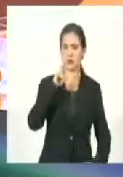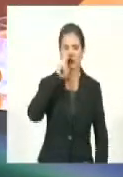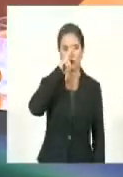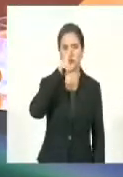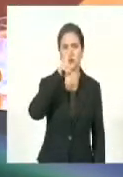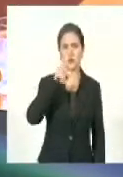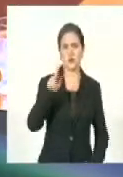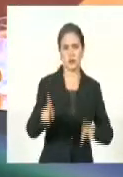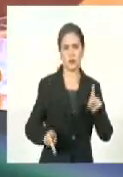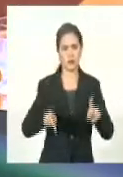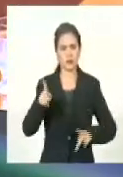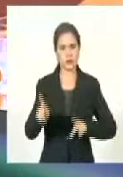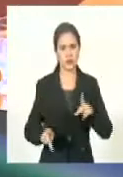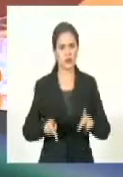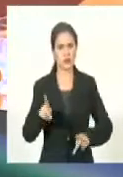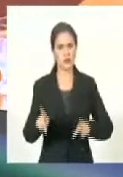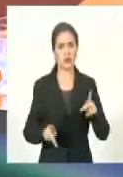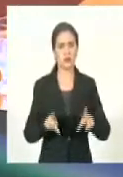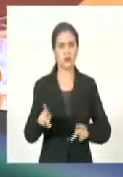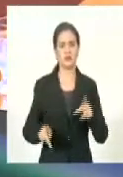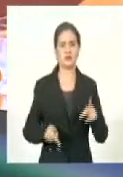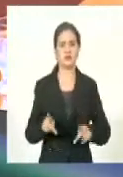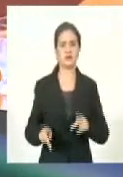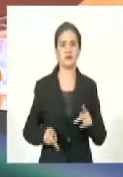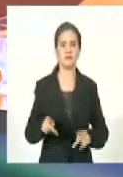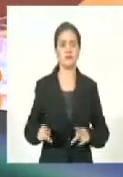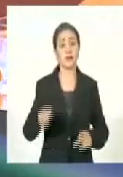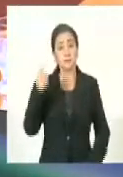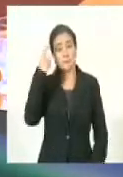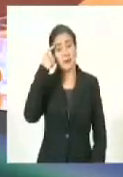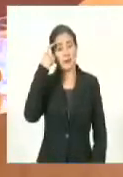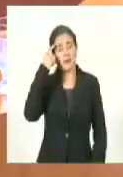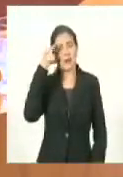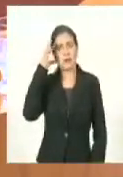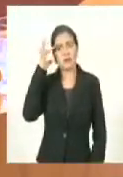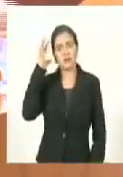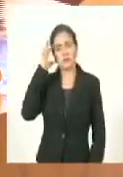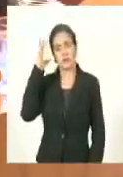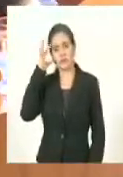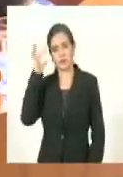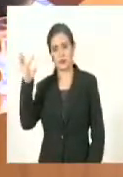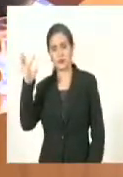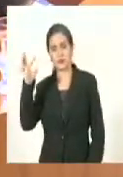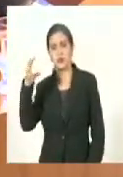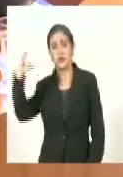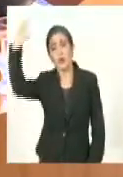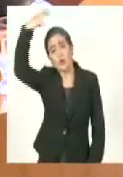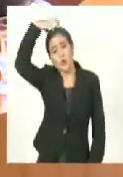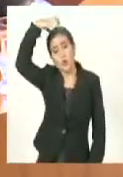povo, para alimentar o discurso do bem contra o mal, impor a culpa em alguém.